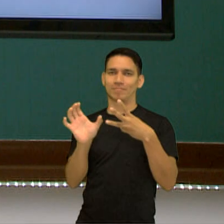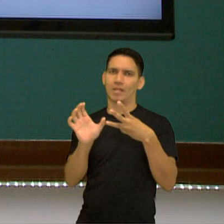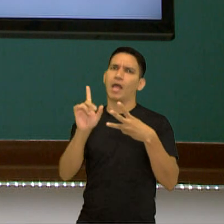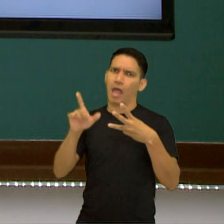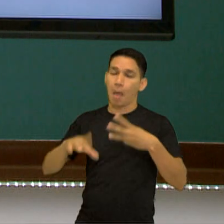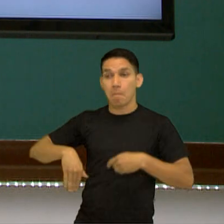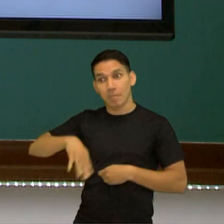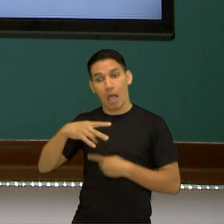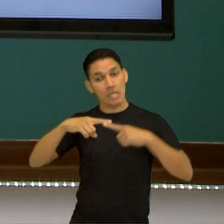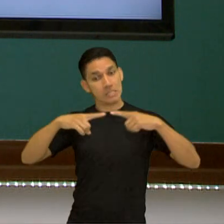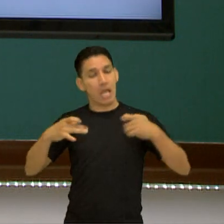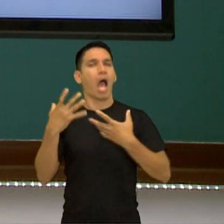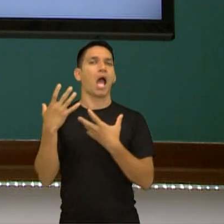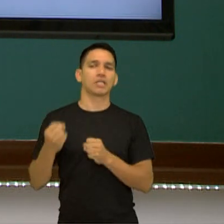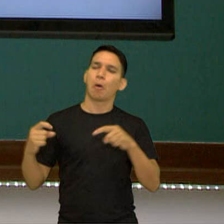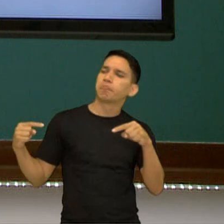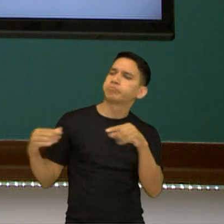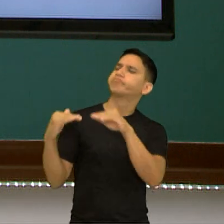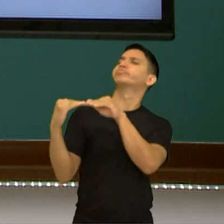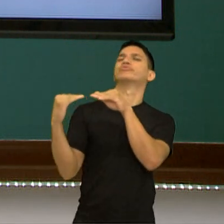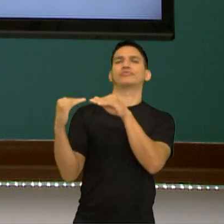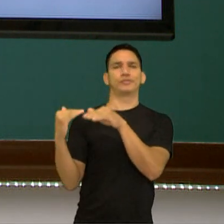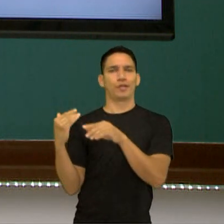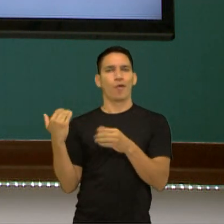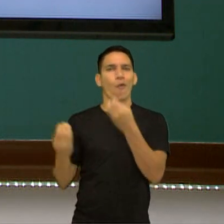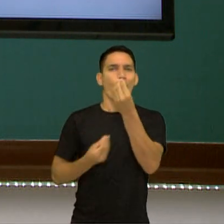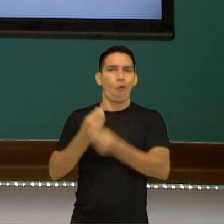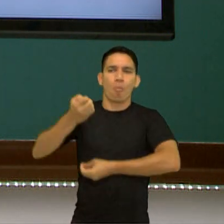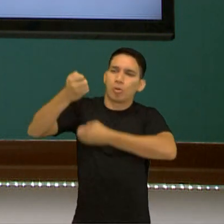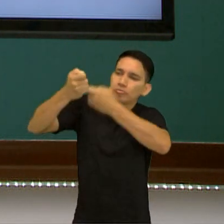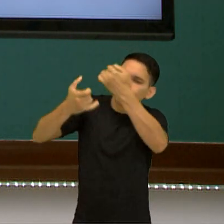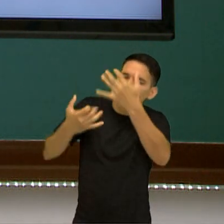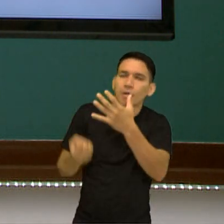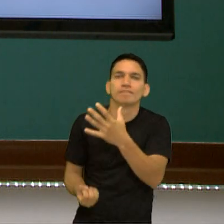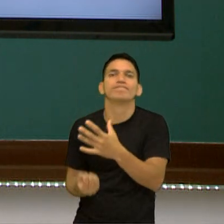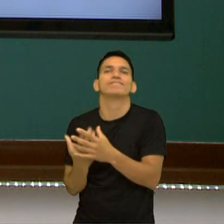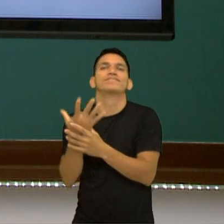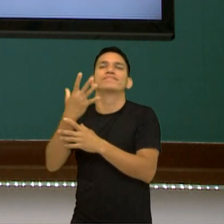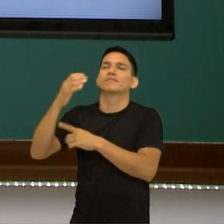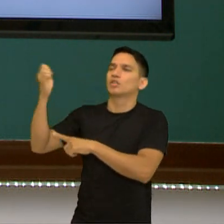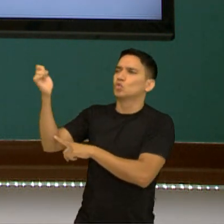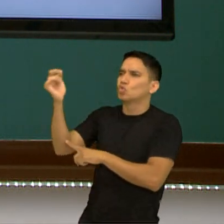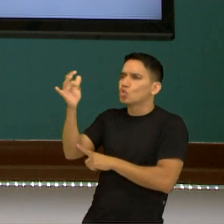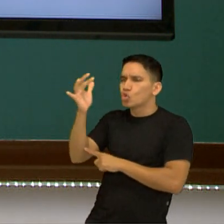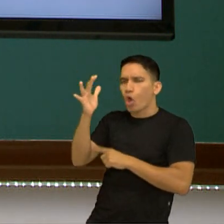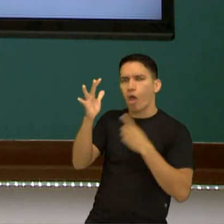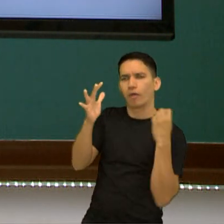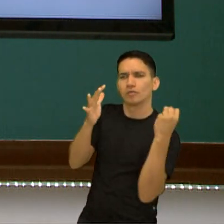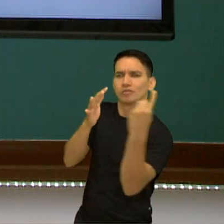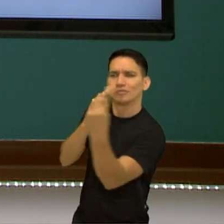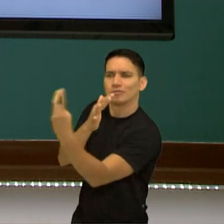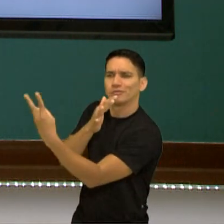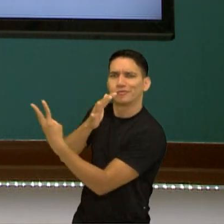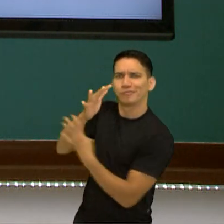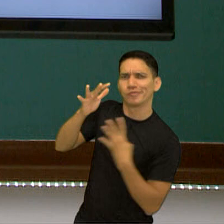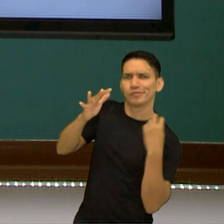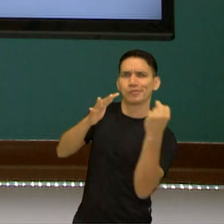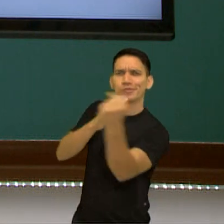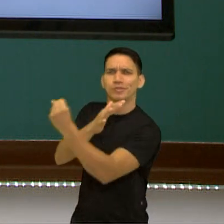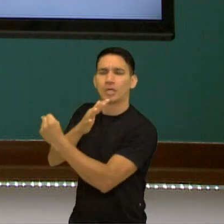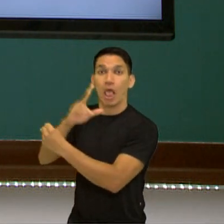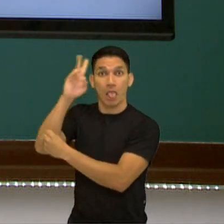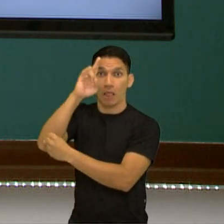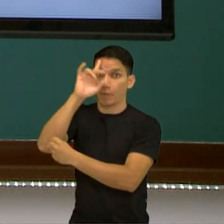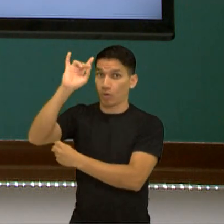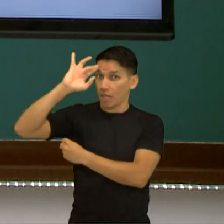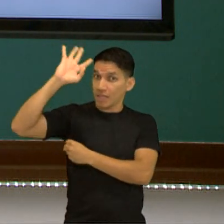pela ciência para descrever o processo de formação do sistema solar. Lembrando que a teoria do Big Bang é aquela que